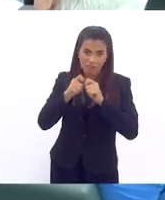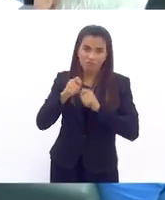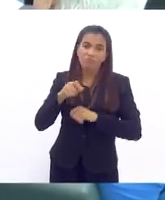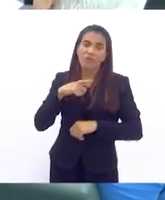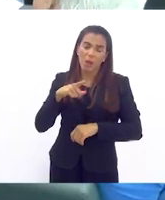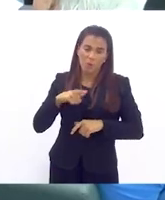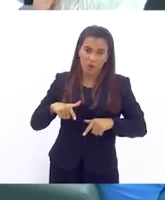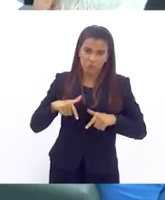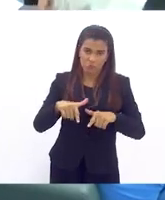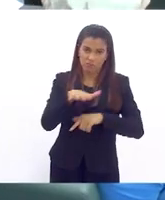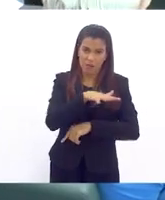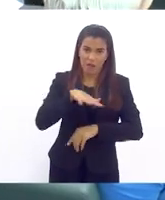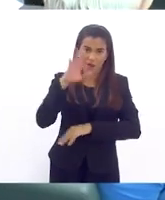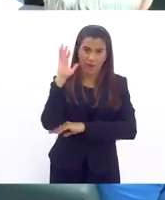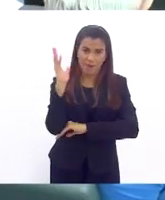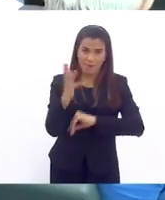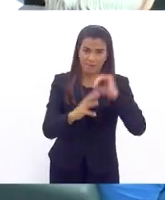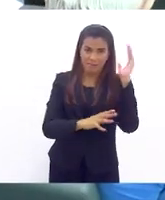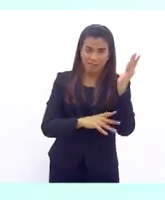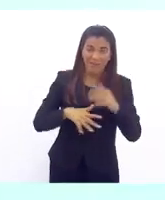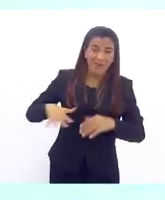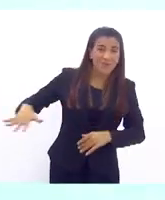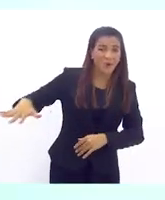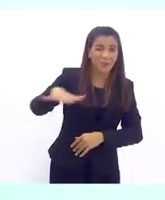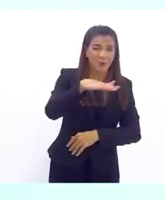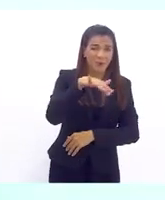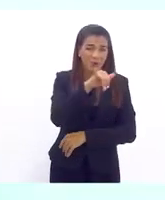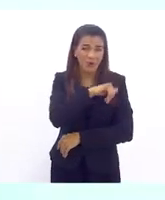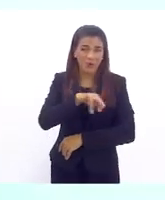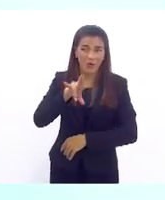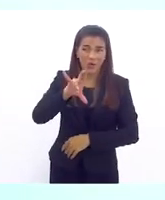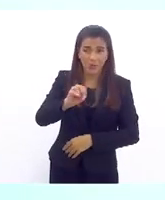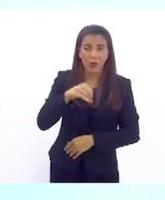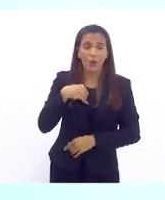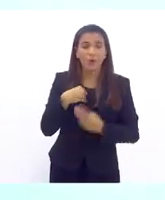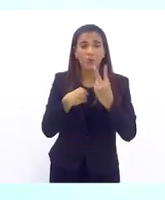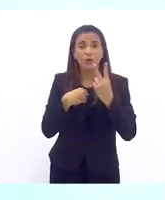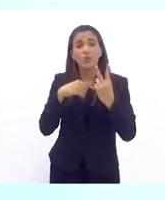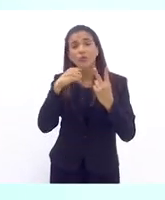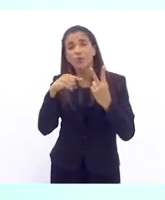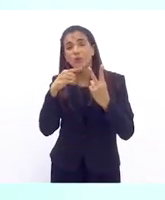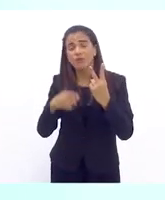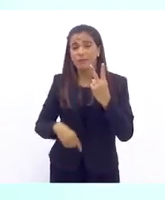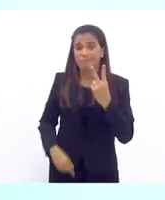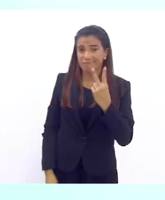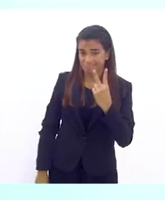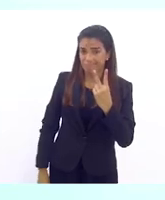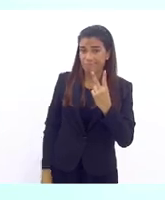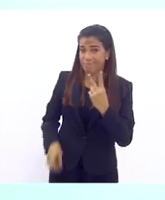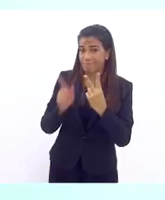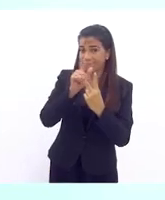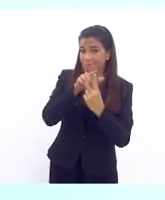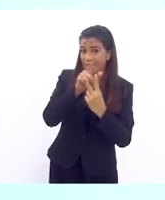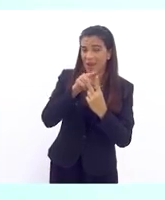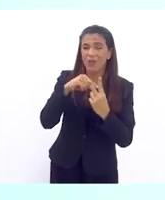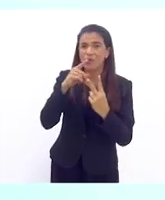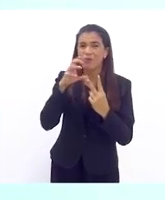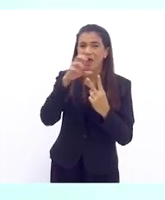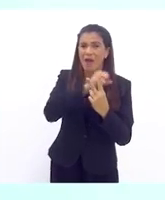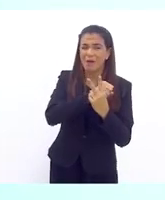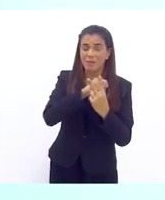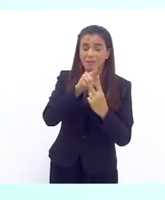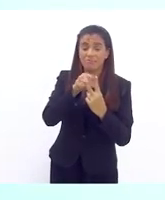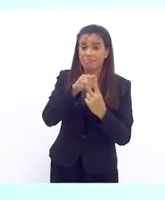área ambiental em todo o estado do Rio de Janeiro e eu venho aqui para poder tirar duas dúvidas com vocês são dúvidas rápidas